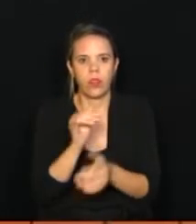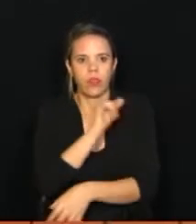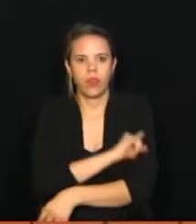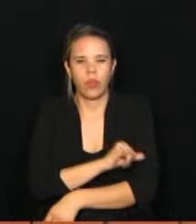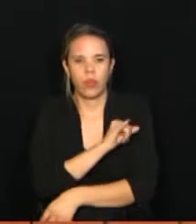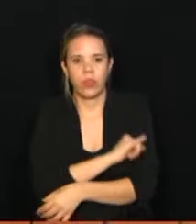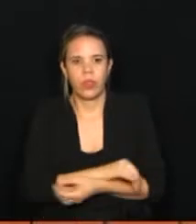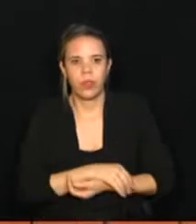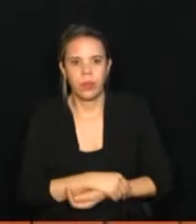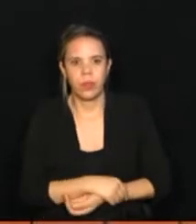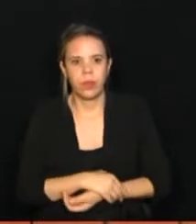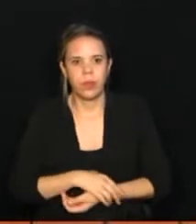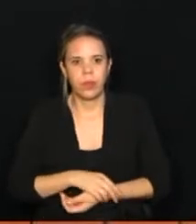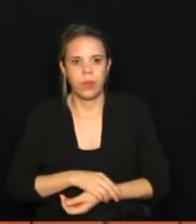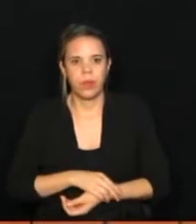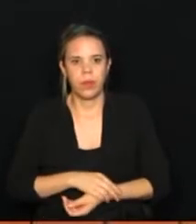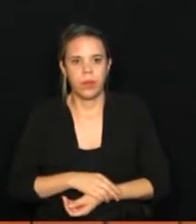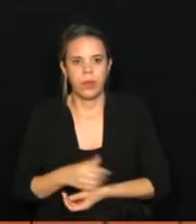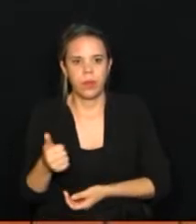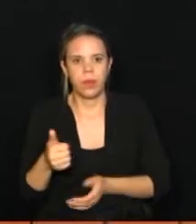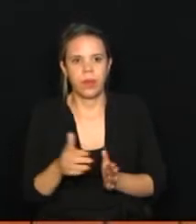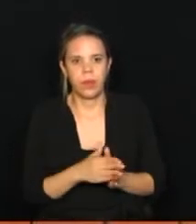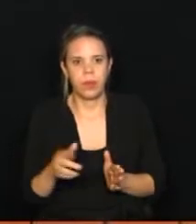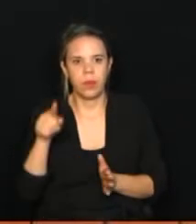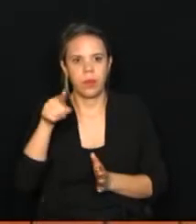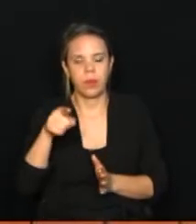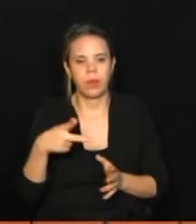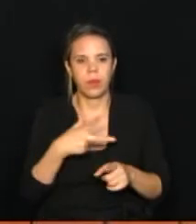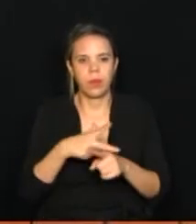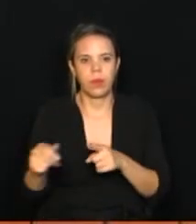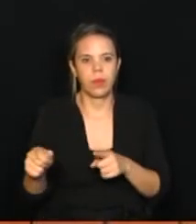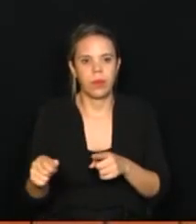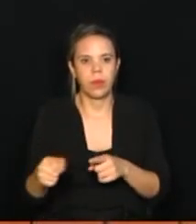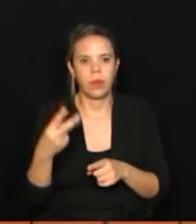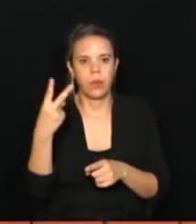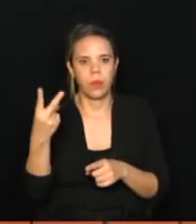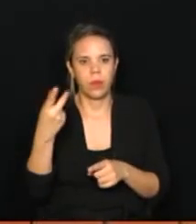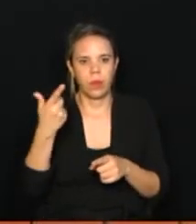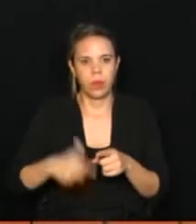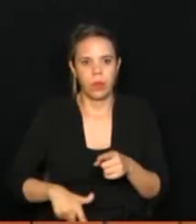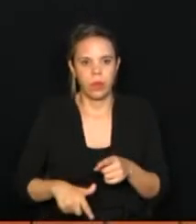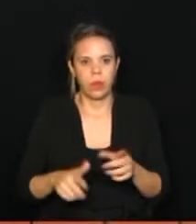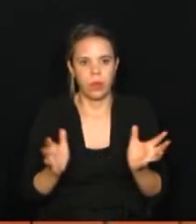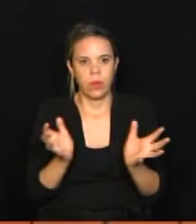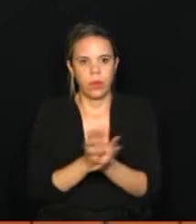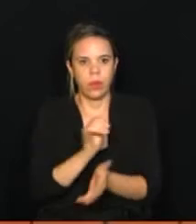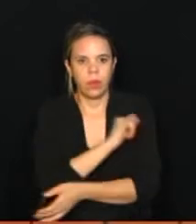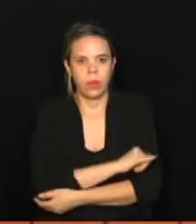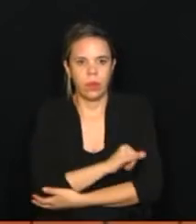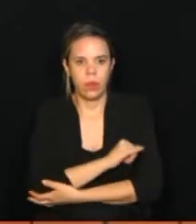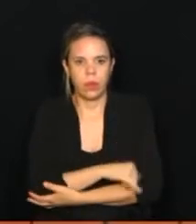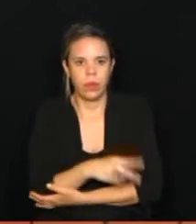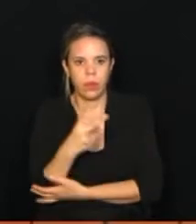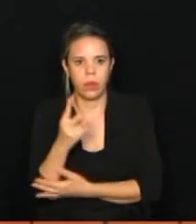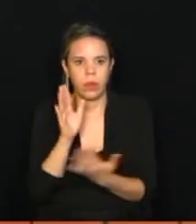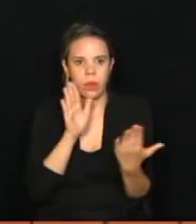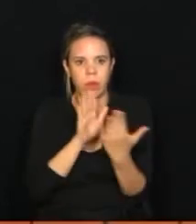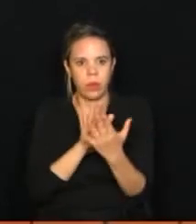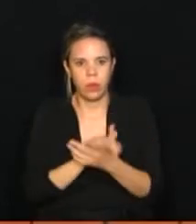Janeiro. Nessa primeira fase, vocês venceram as 2 vezes a equipe do Rio de Janeiro, foram 2